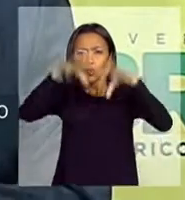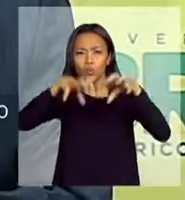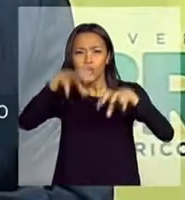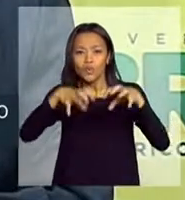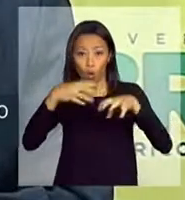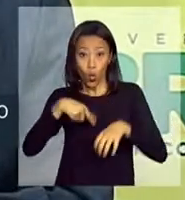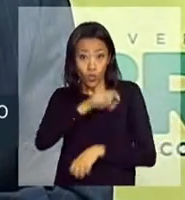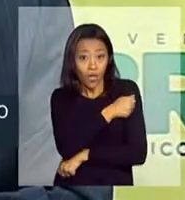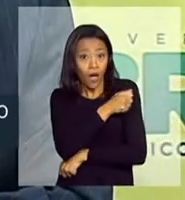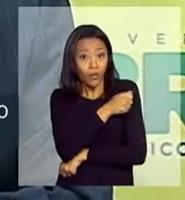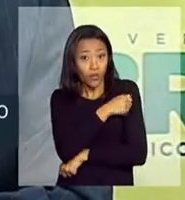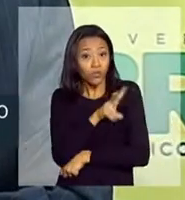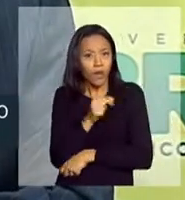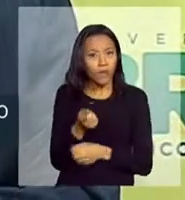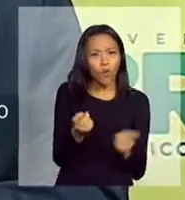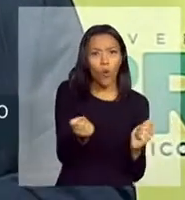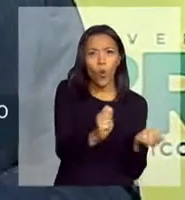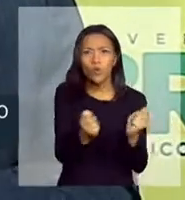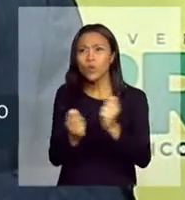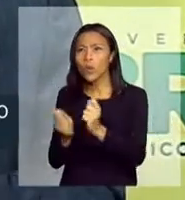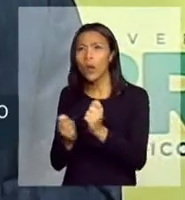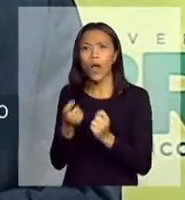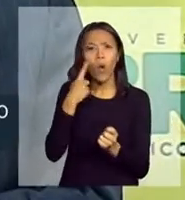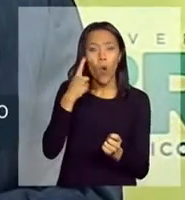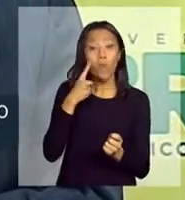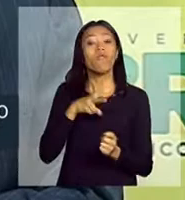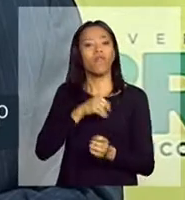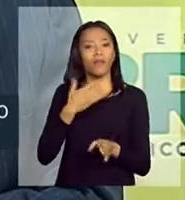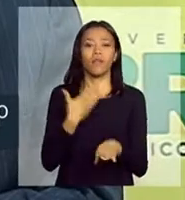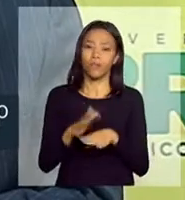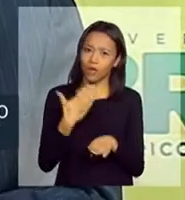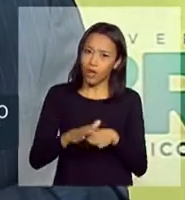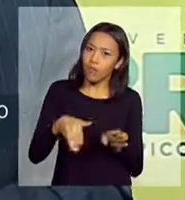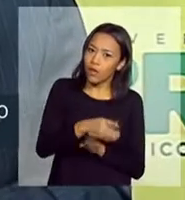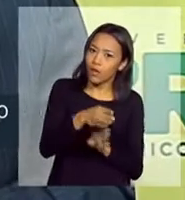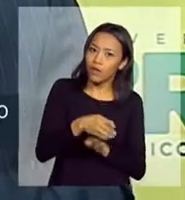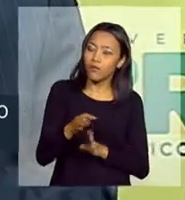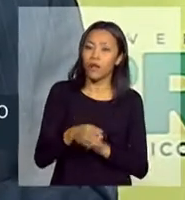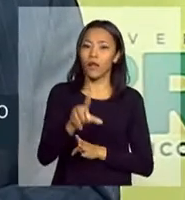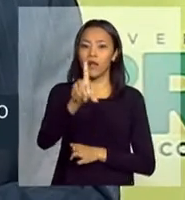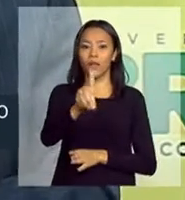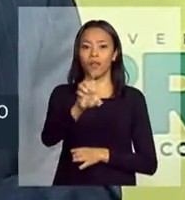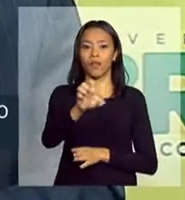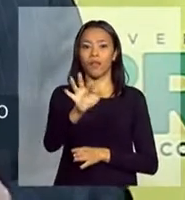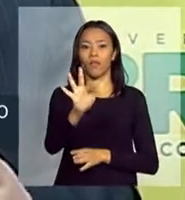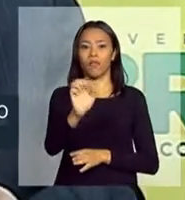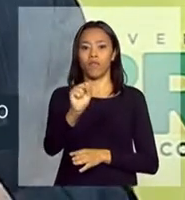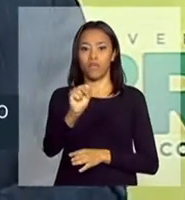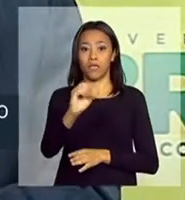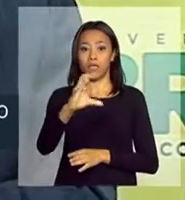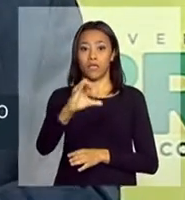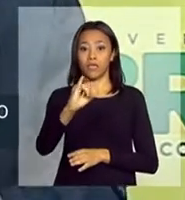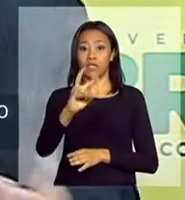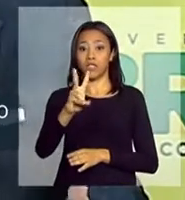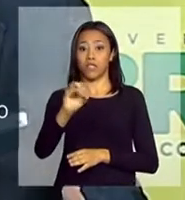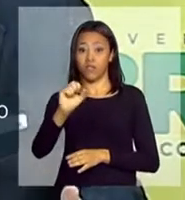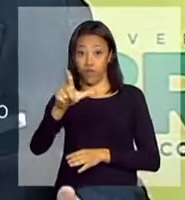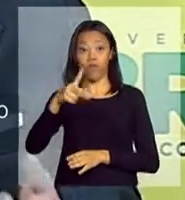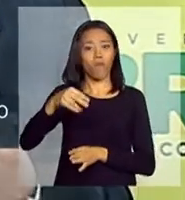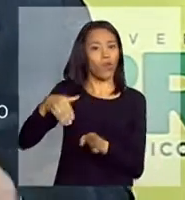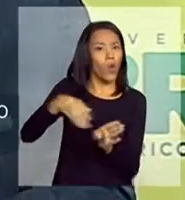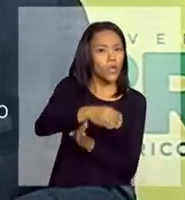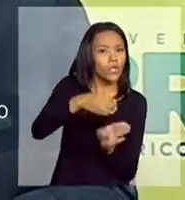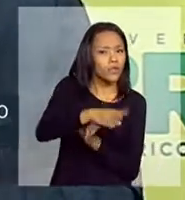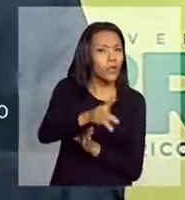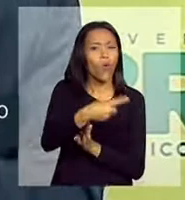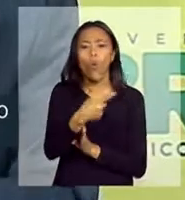vão fazer parte do sistema de monitoramento e eles vão ser preparados pela defesa civil para atuar em caso de risco saber quais são as